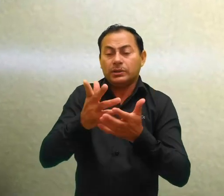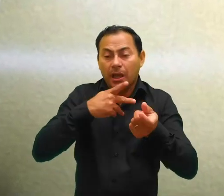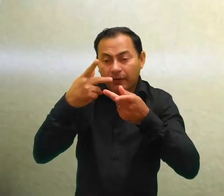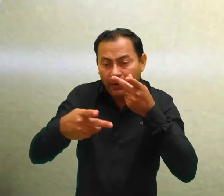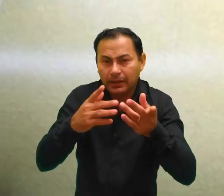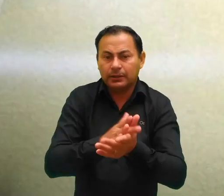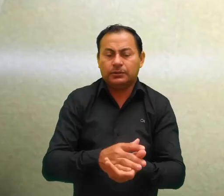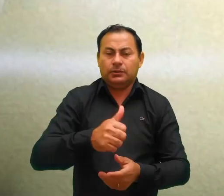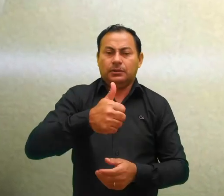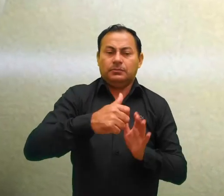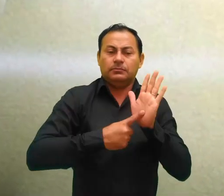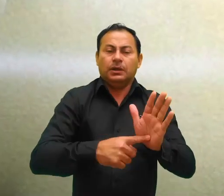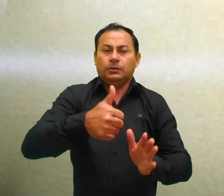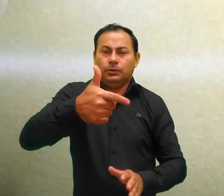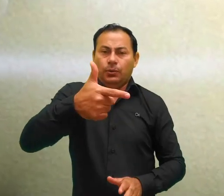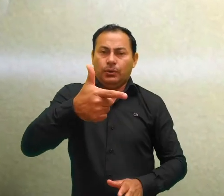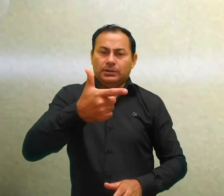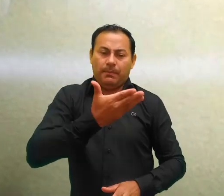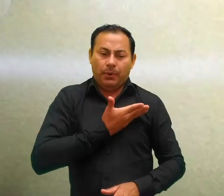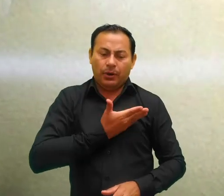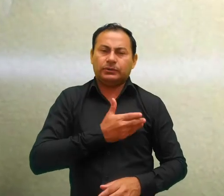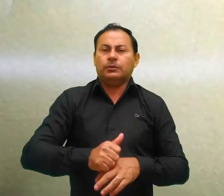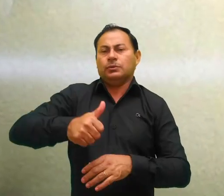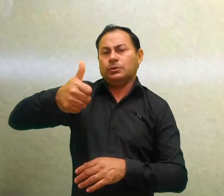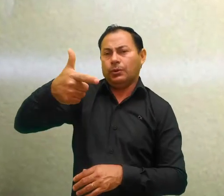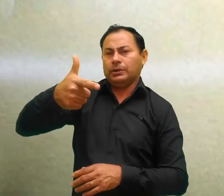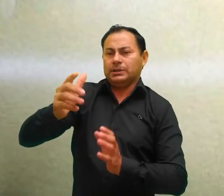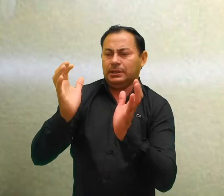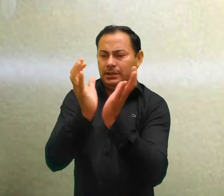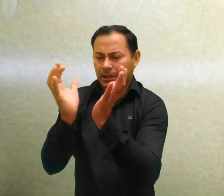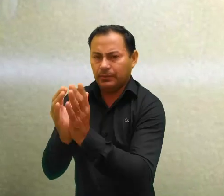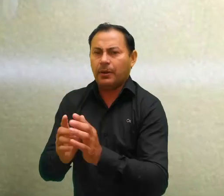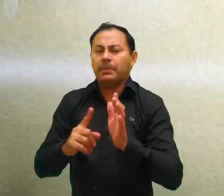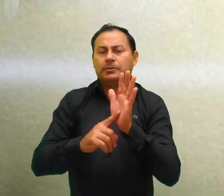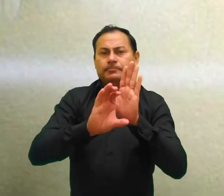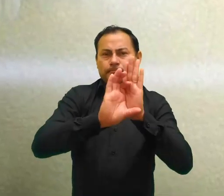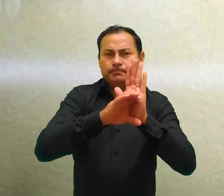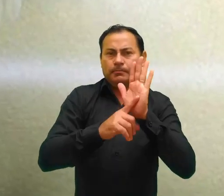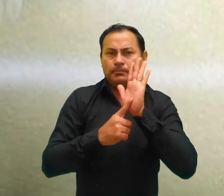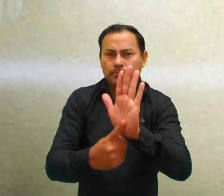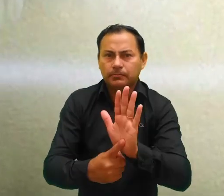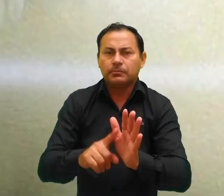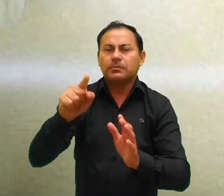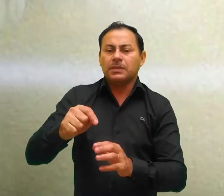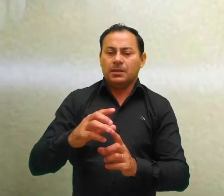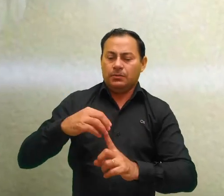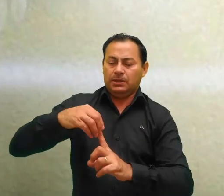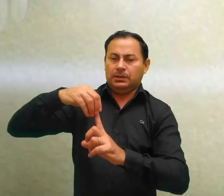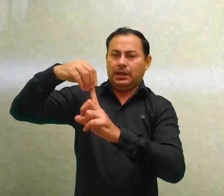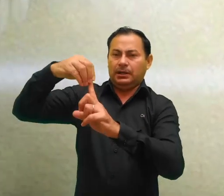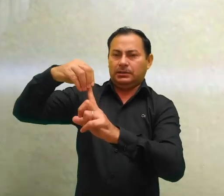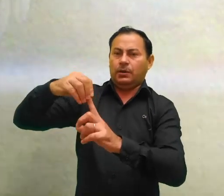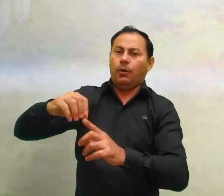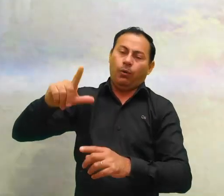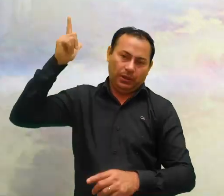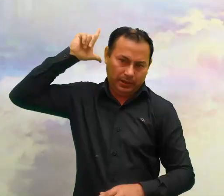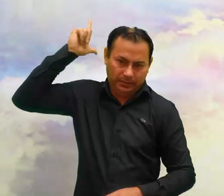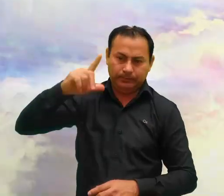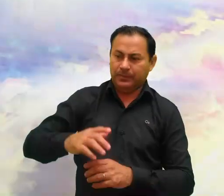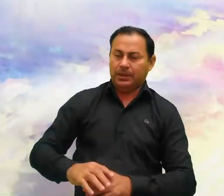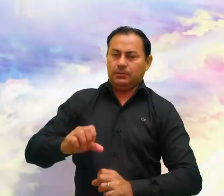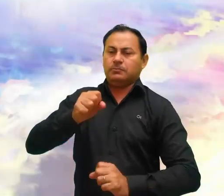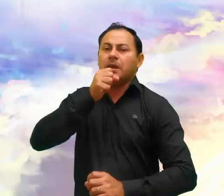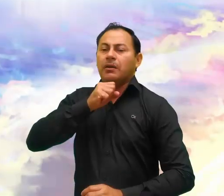12 apóstolos e as 12 tribos, mas isso pode ser deduzido demais. O conceito que eles representam é o de liderança.